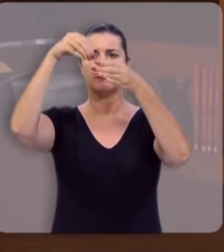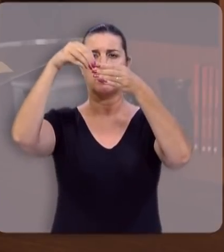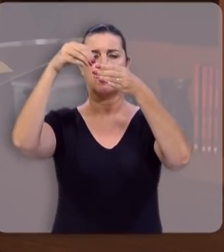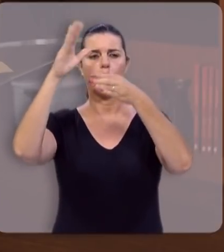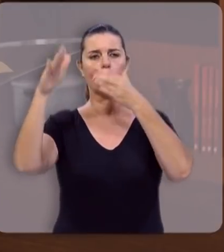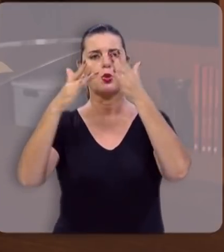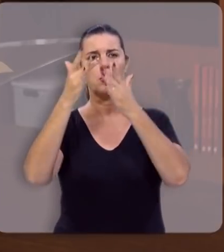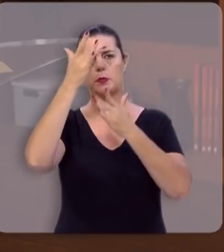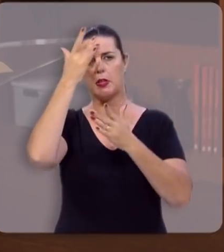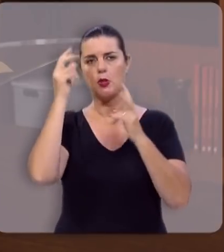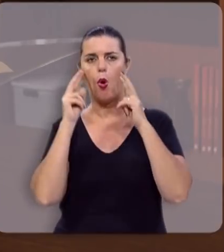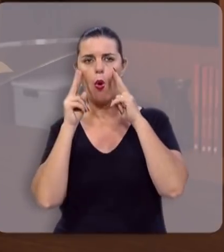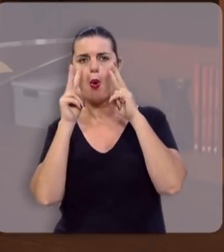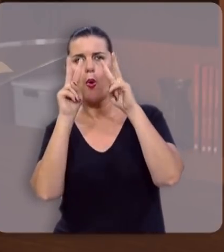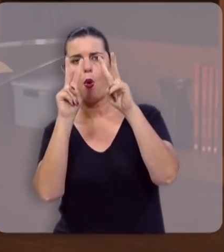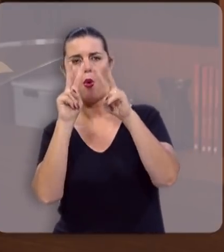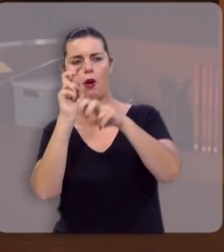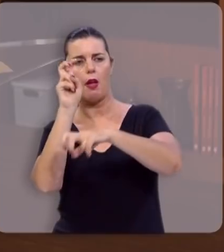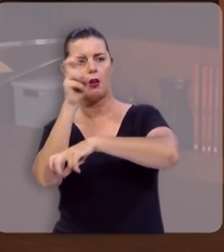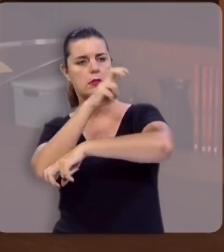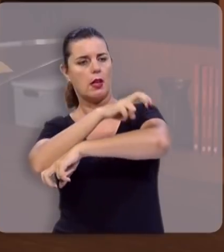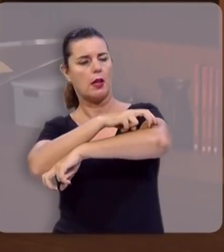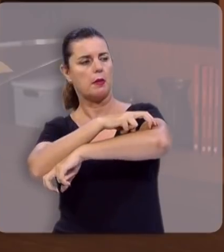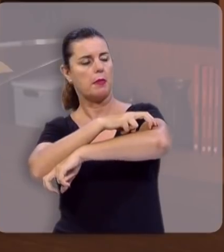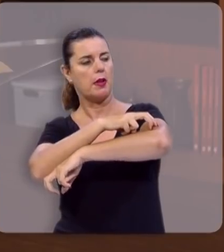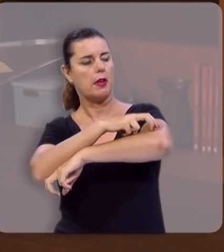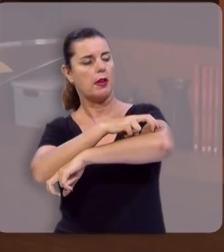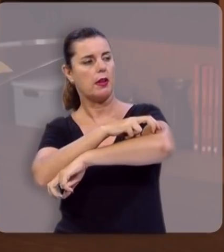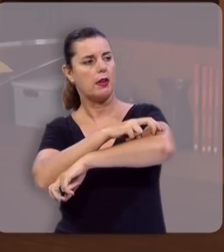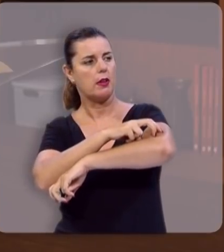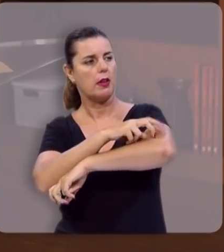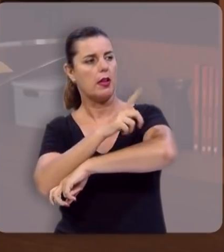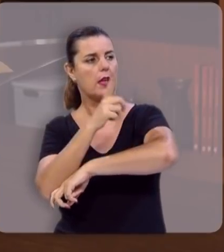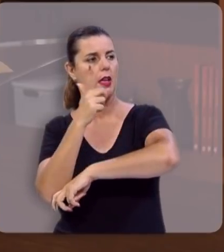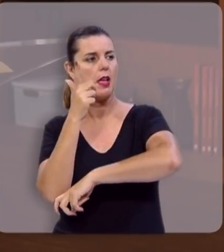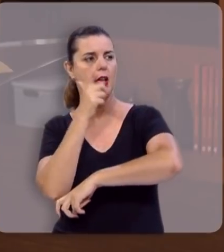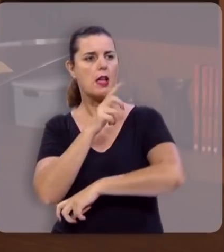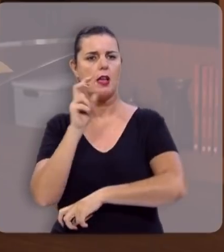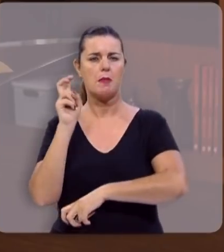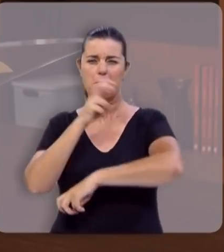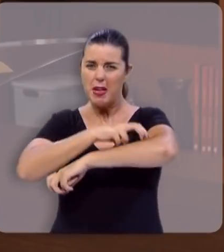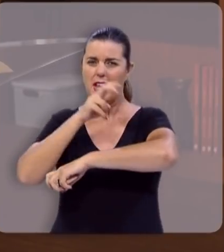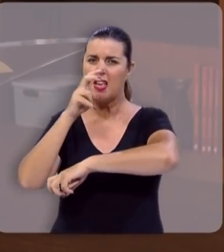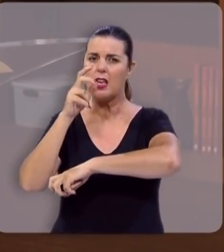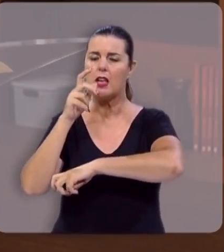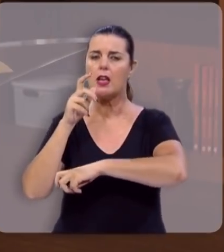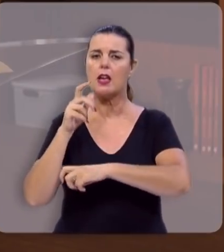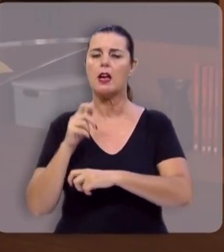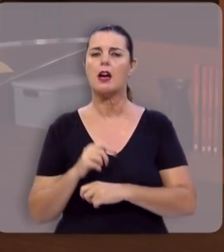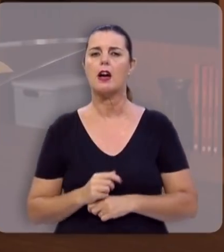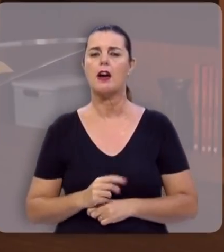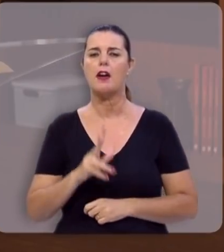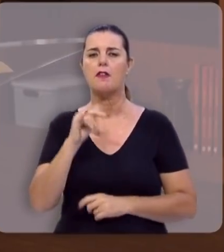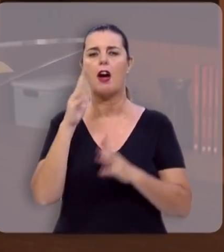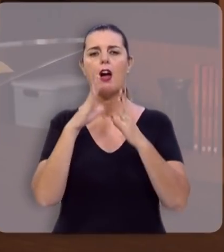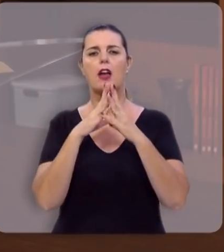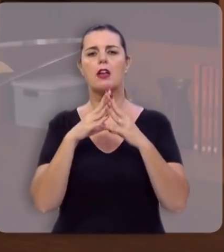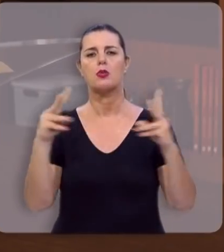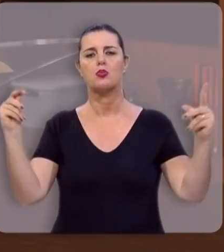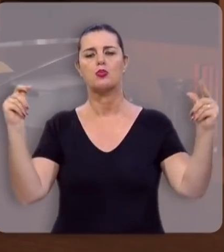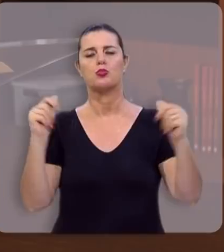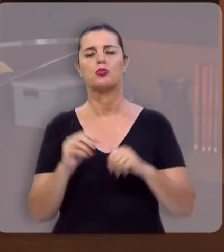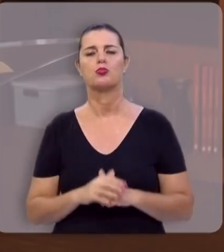para a serpente de bronze, tendo sido inoculado pelo veneno da serpente abrasadora, ficará imediatamente